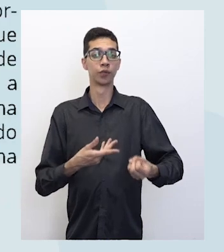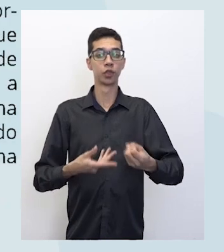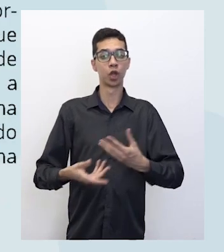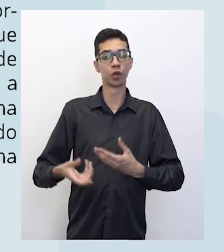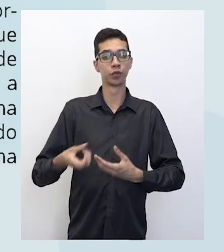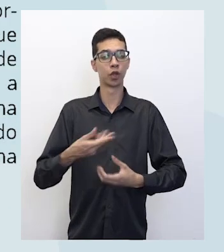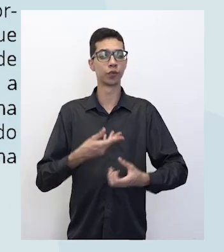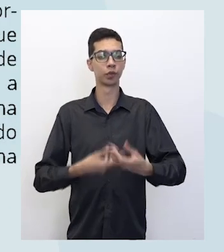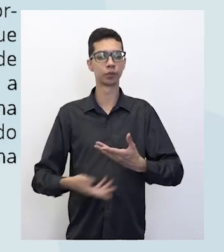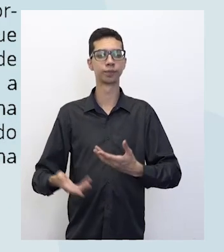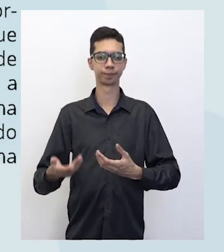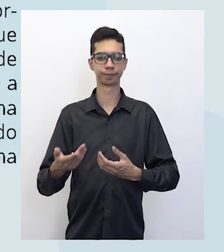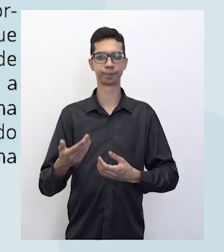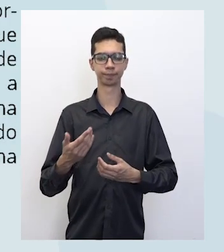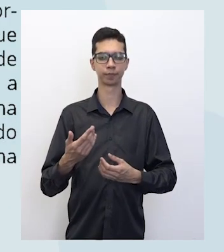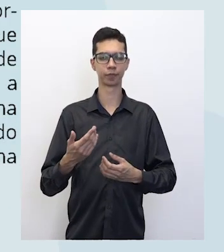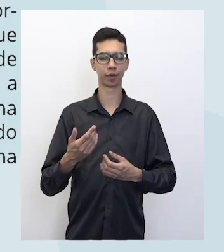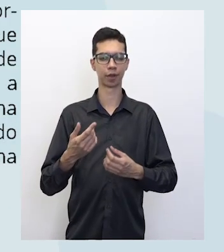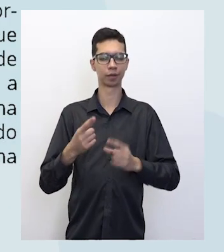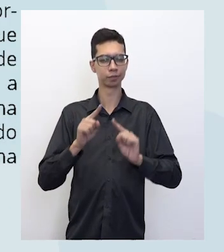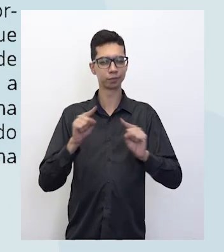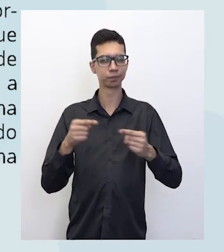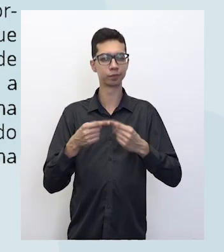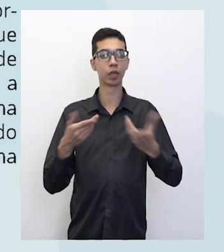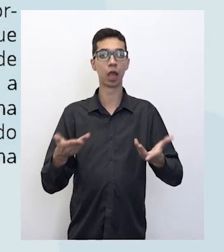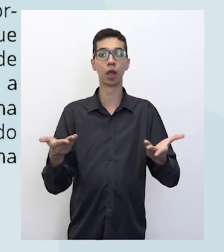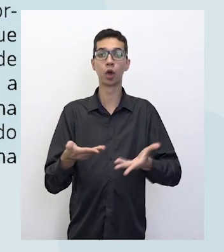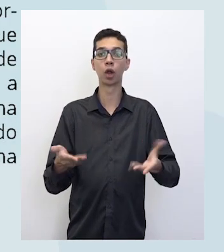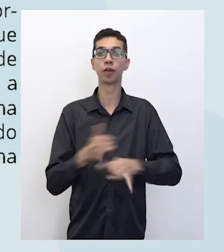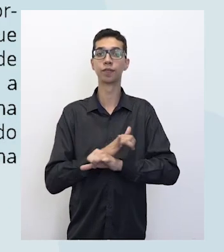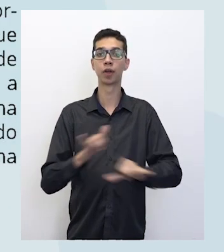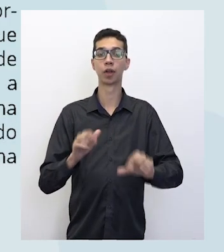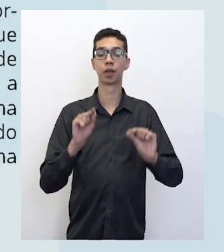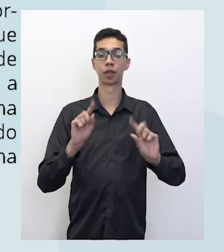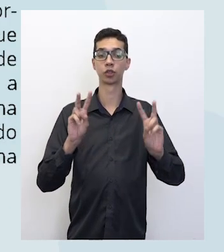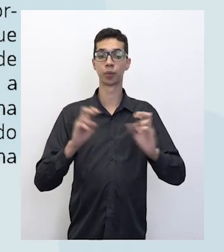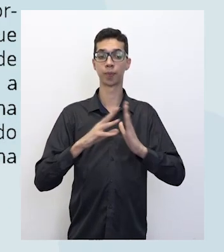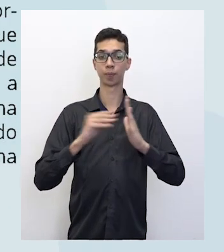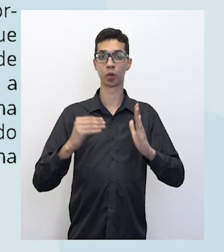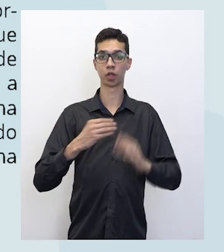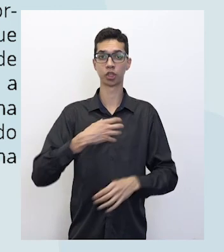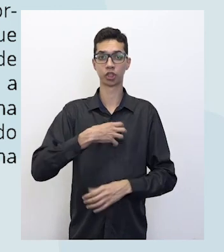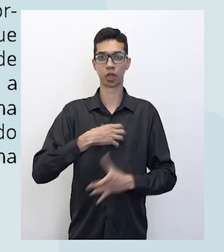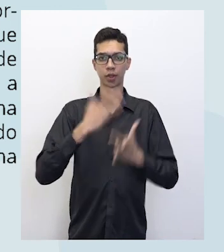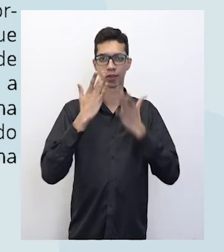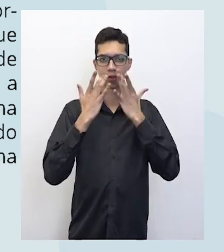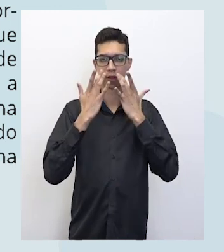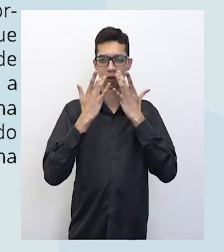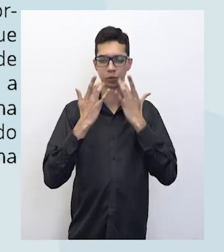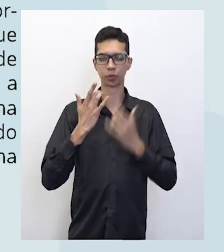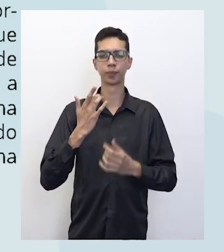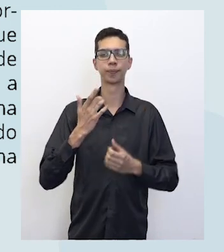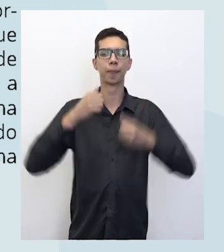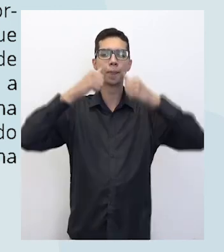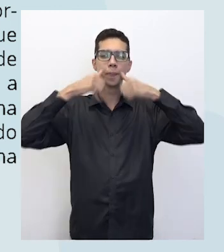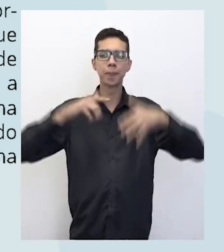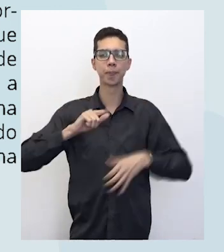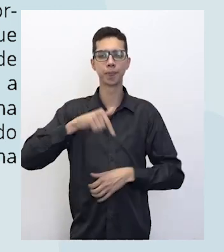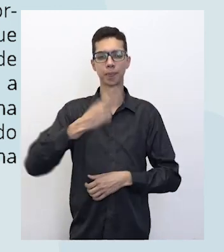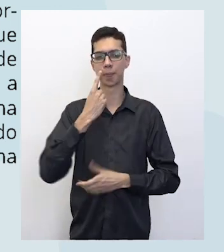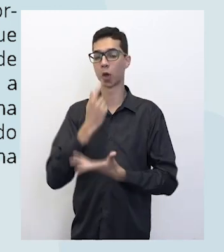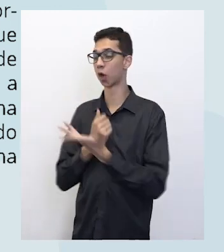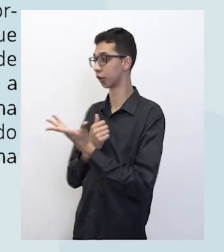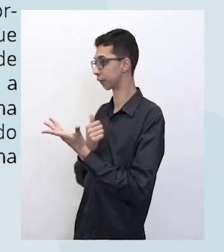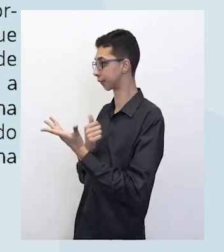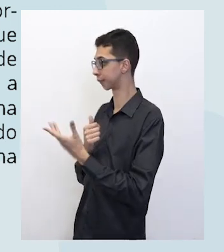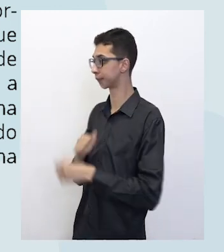ok? Olha só, vamos falar um pouquinho aqui, então, desses estilos em teatro pós-dramático, tá? A intervenção cênica, gente, a gente vai